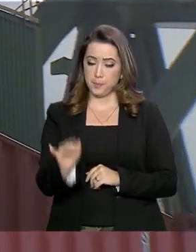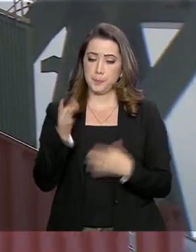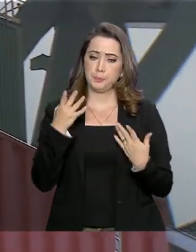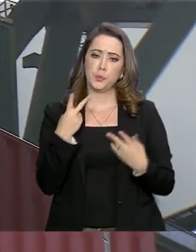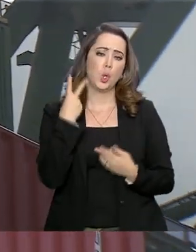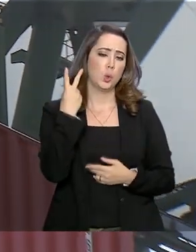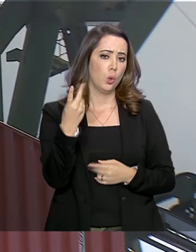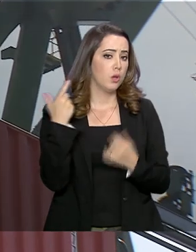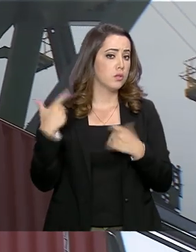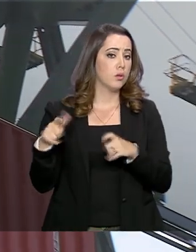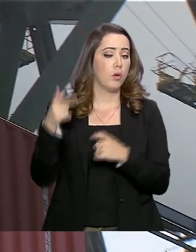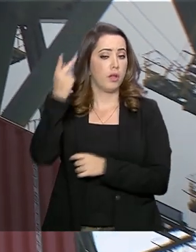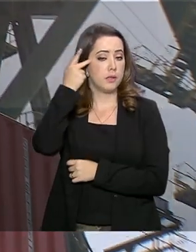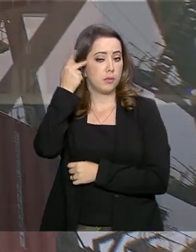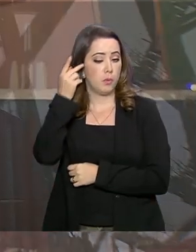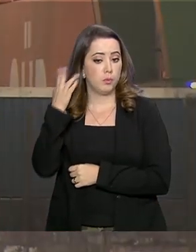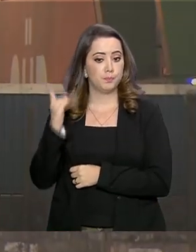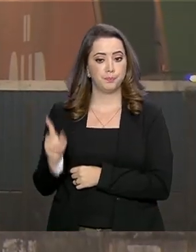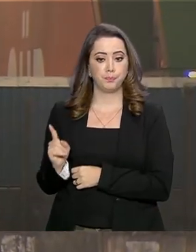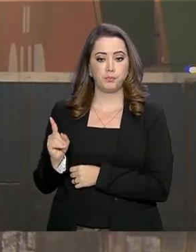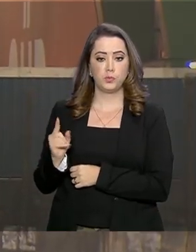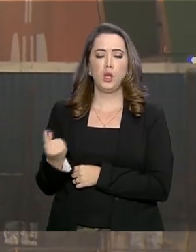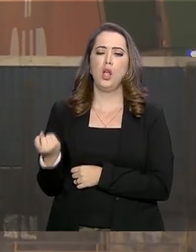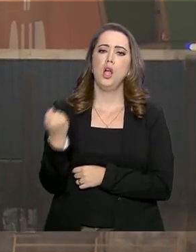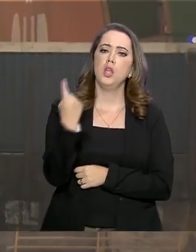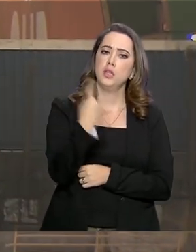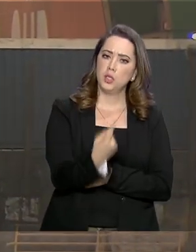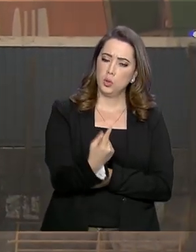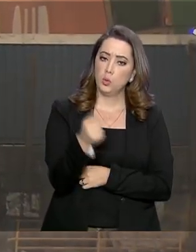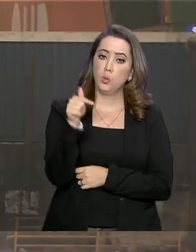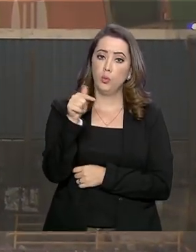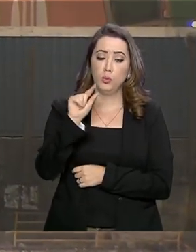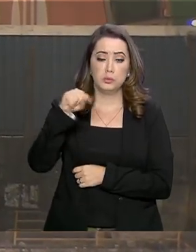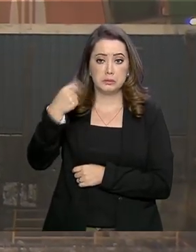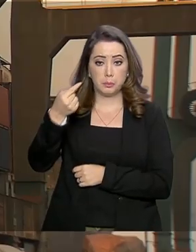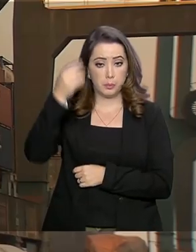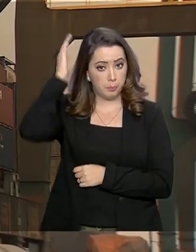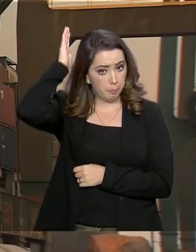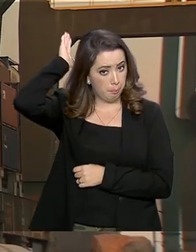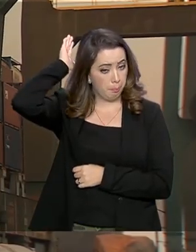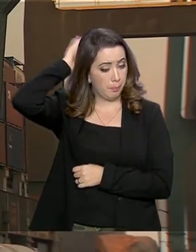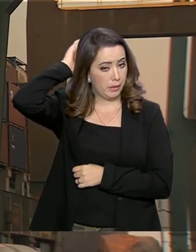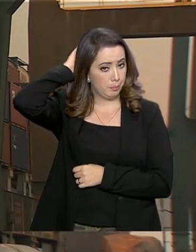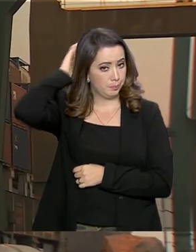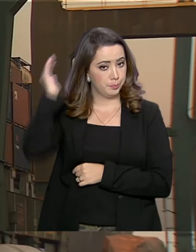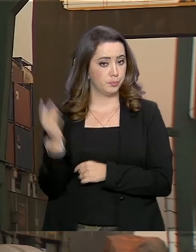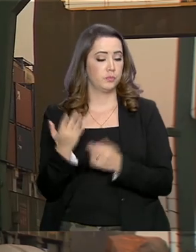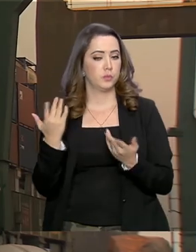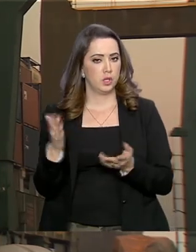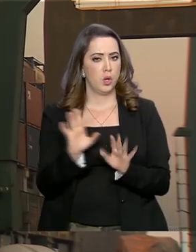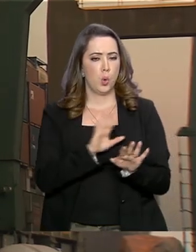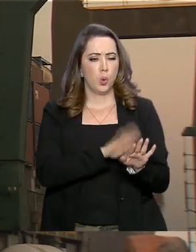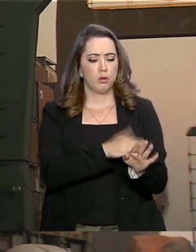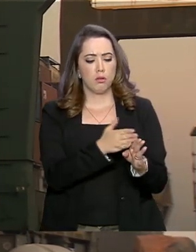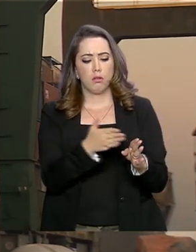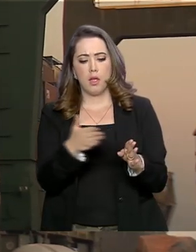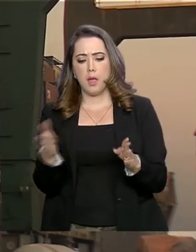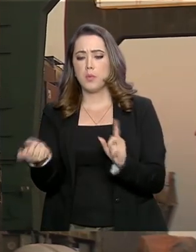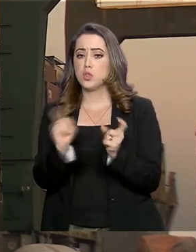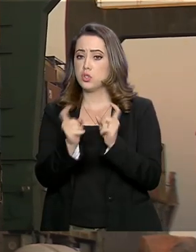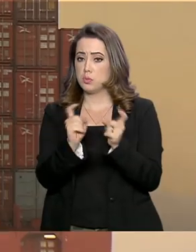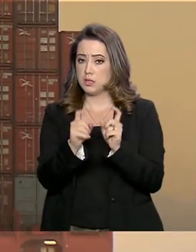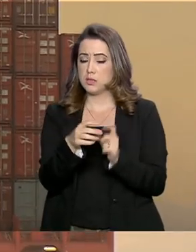no Porto de Santos, em São Paulo, e um em Paranaguá, no Paraná. O prazo de arrendamento será de 25